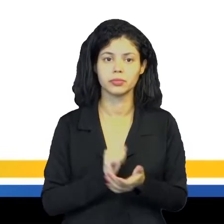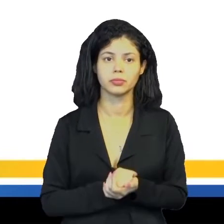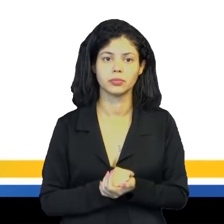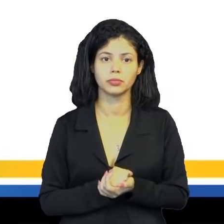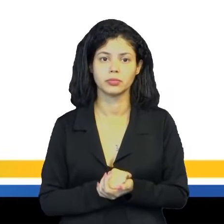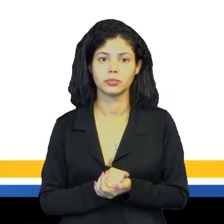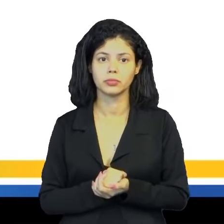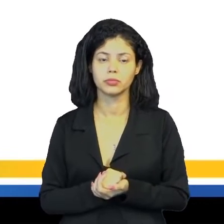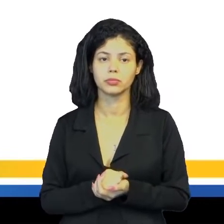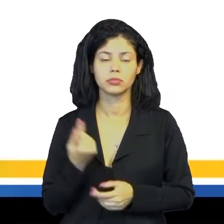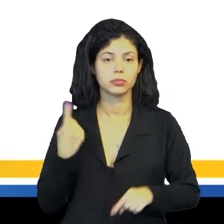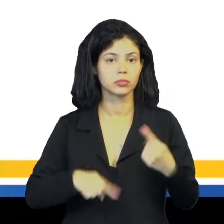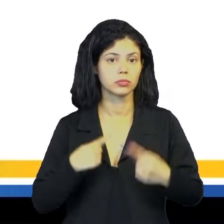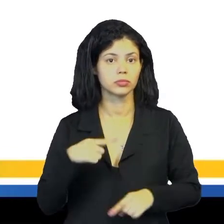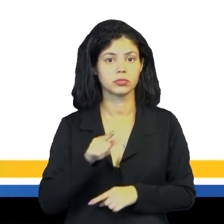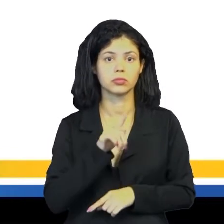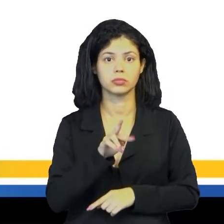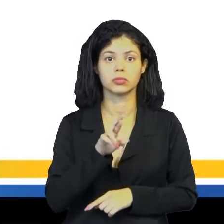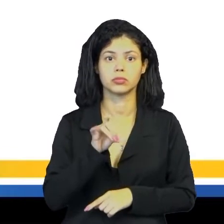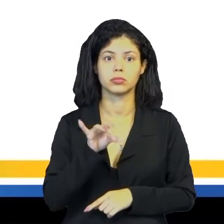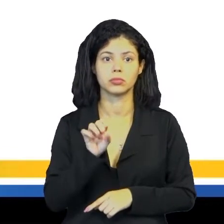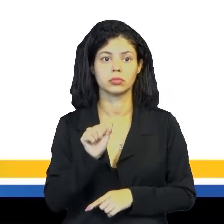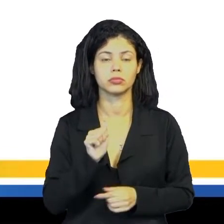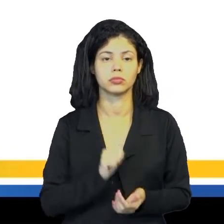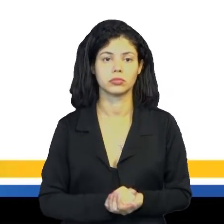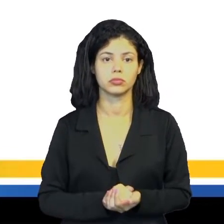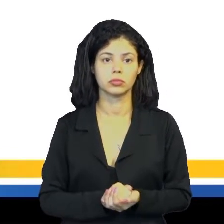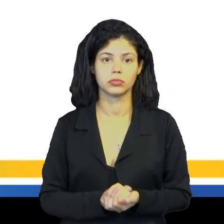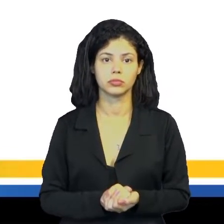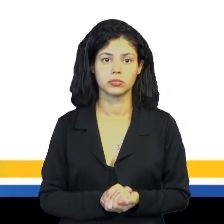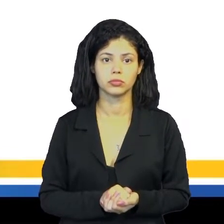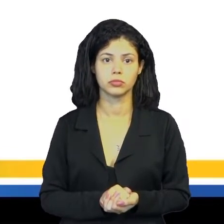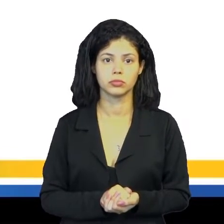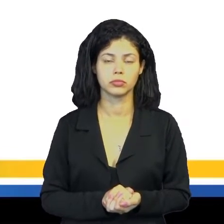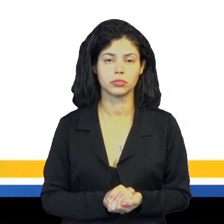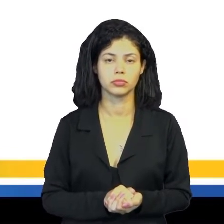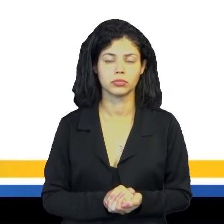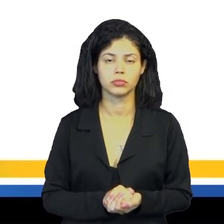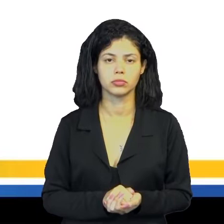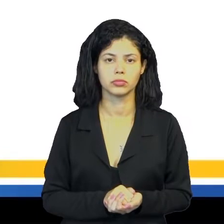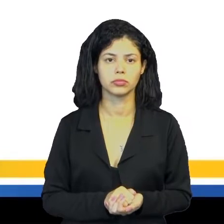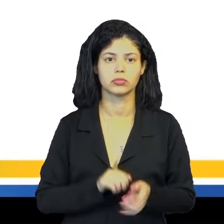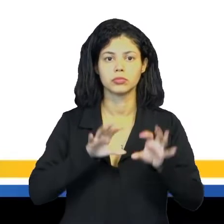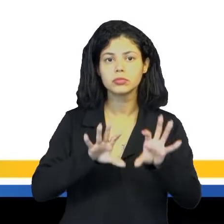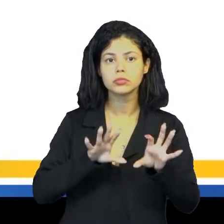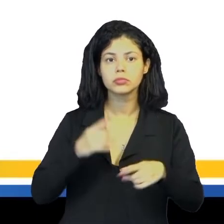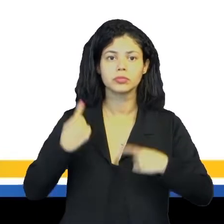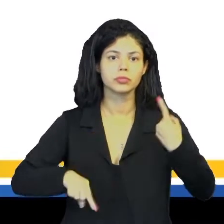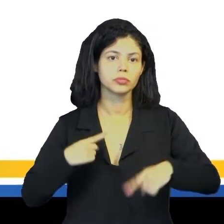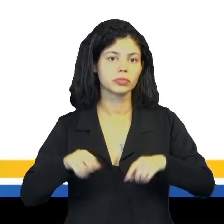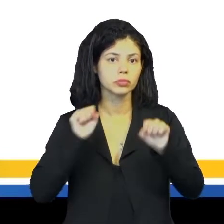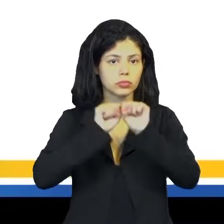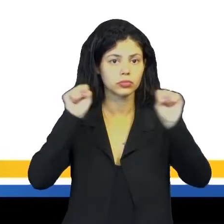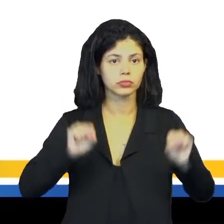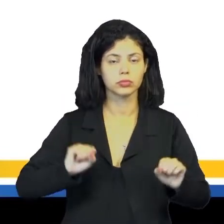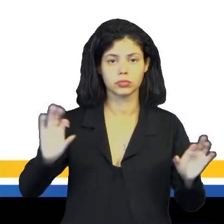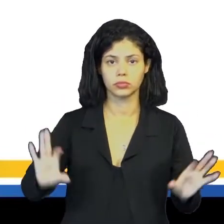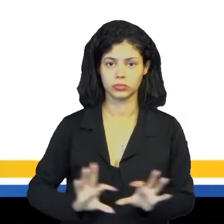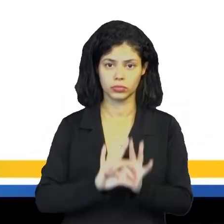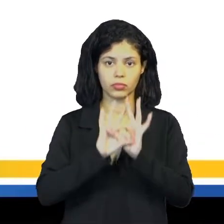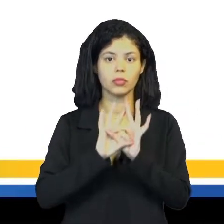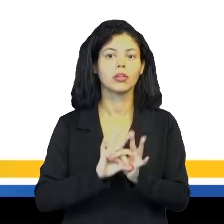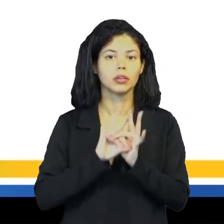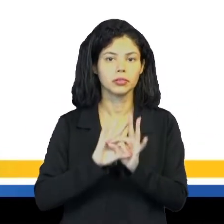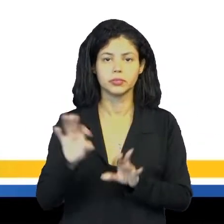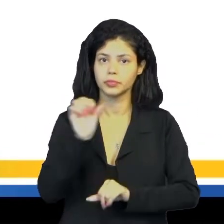A política dos governadores, Essa política era o sistema de alianças